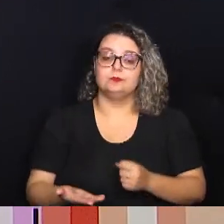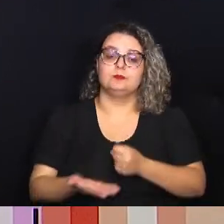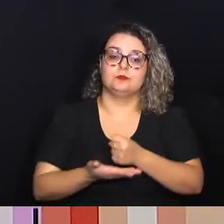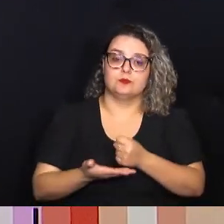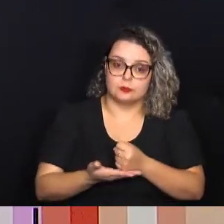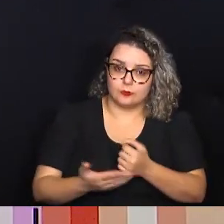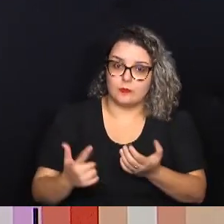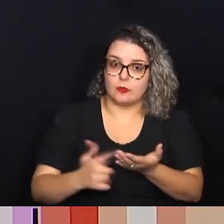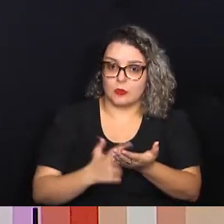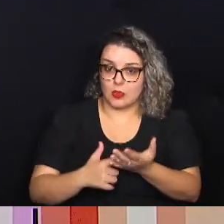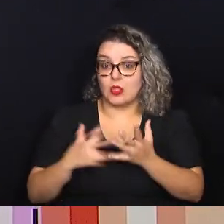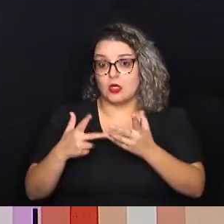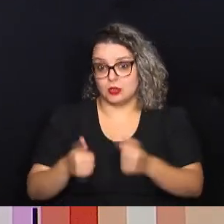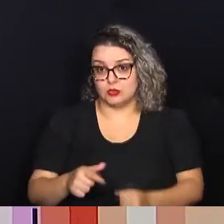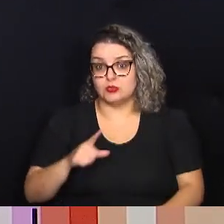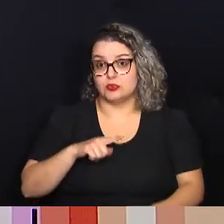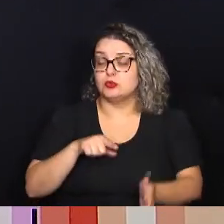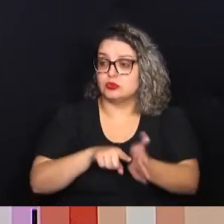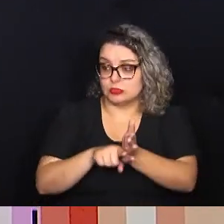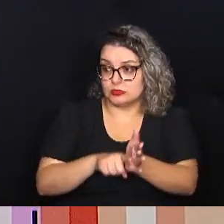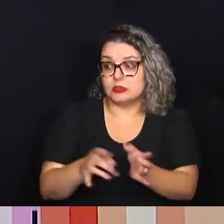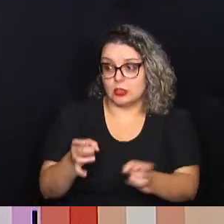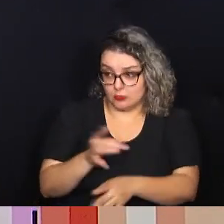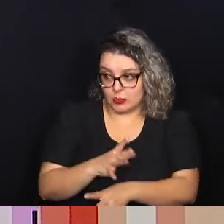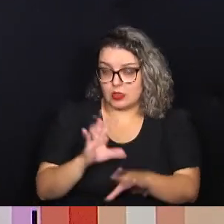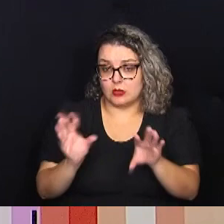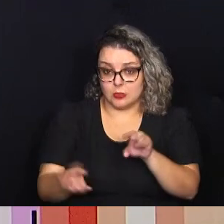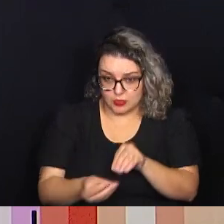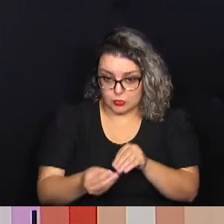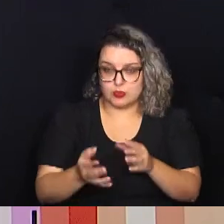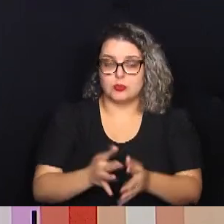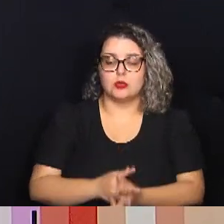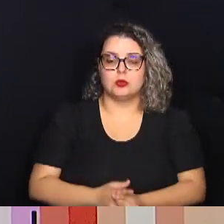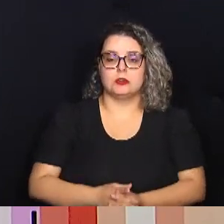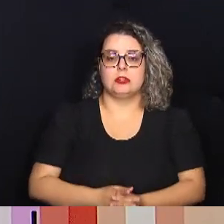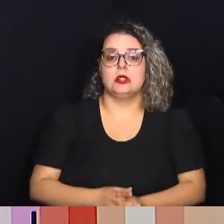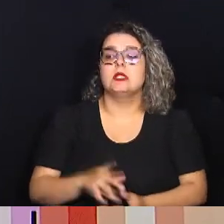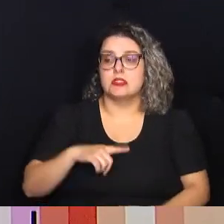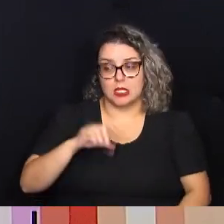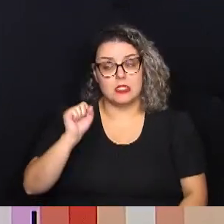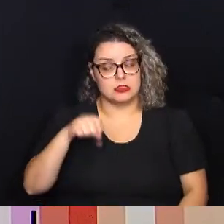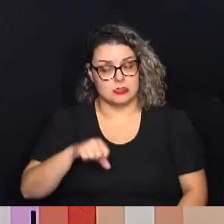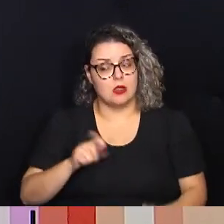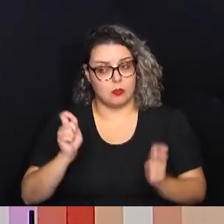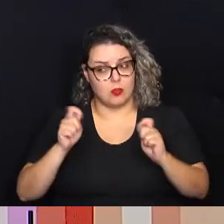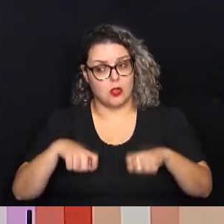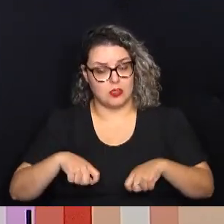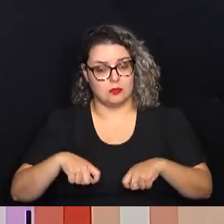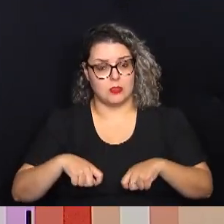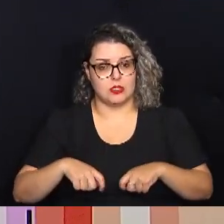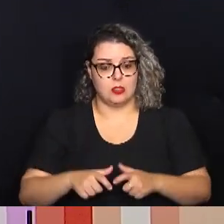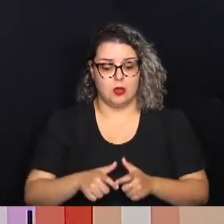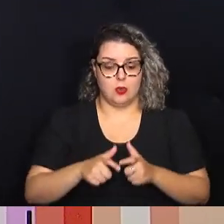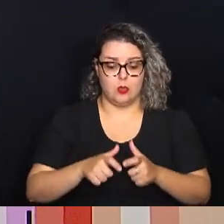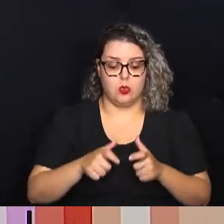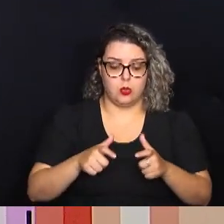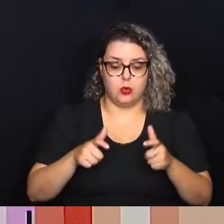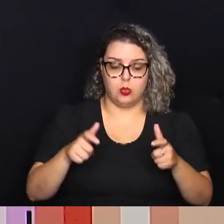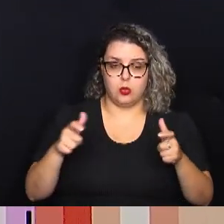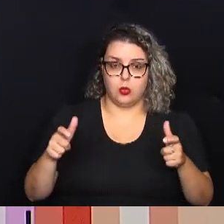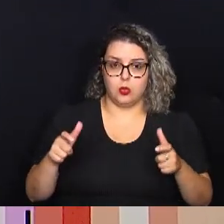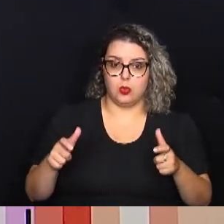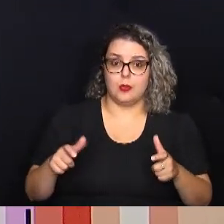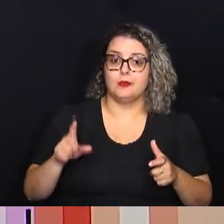com base na literatura e aquilo que a gente já tem de pesquisa é conclusiva é existe sim a possibilidade de isso ser um